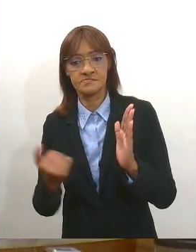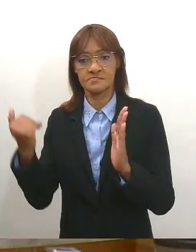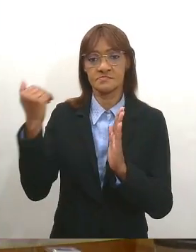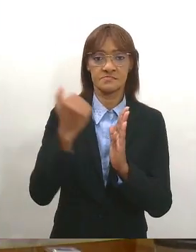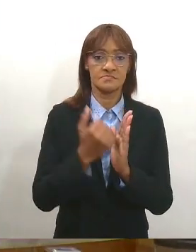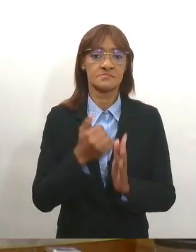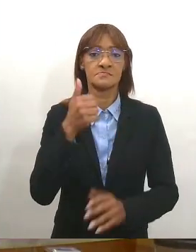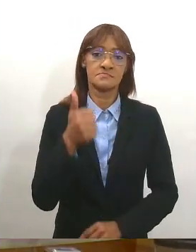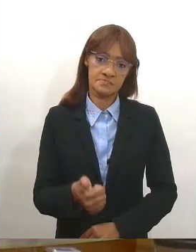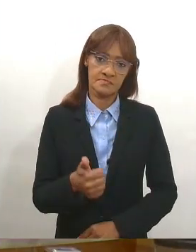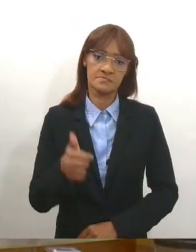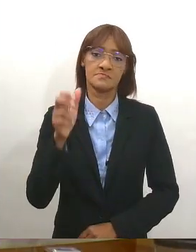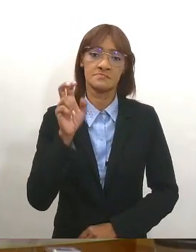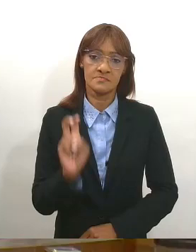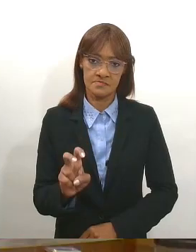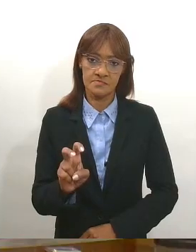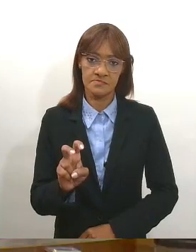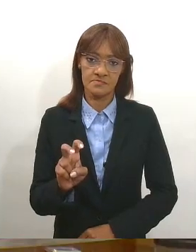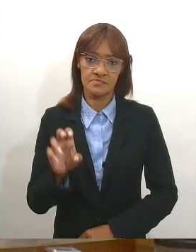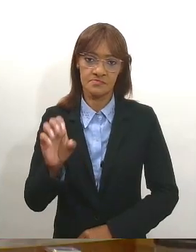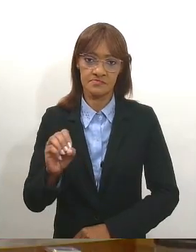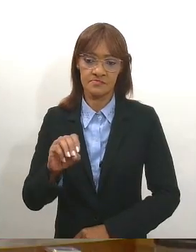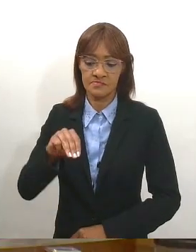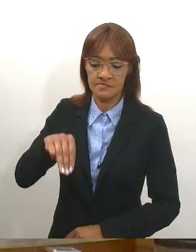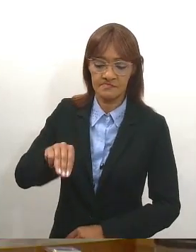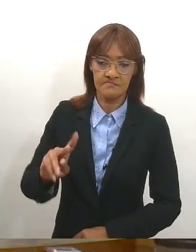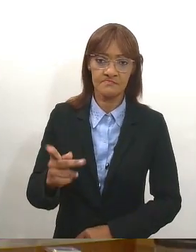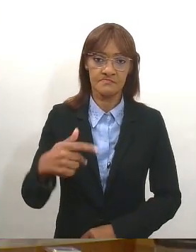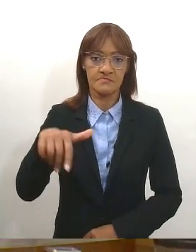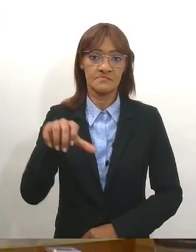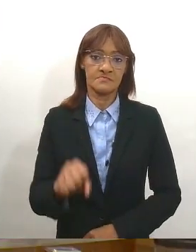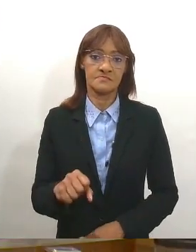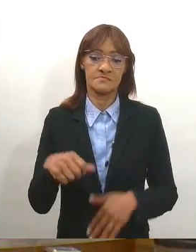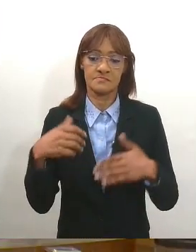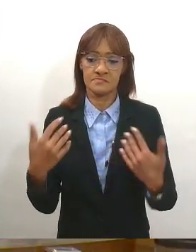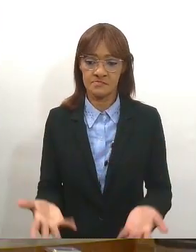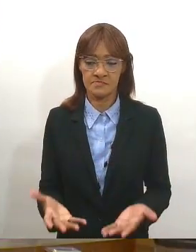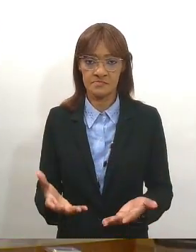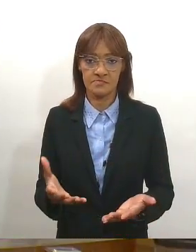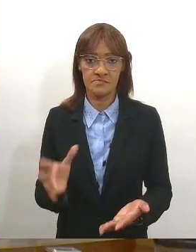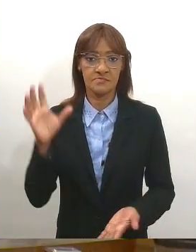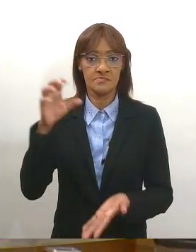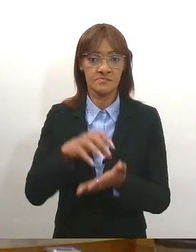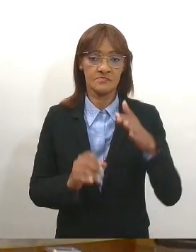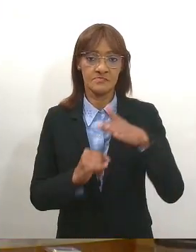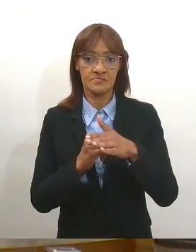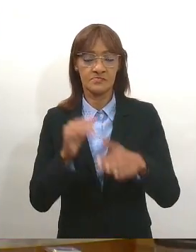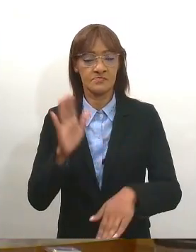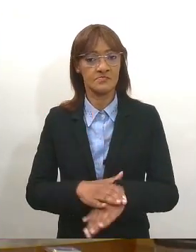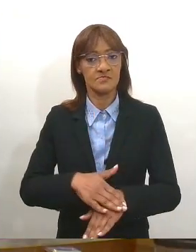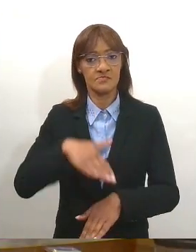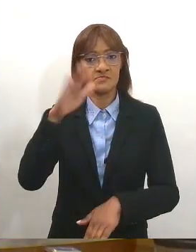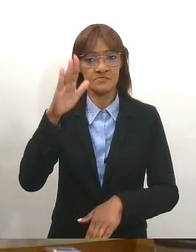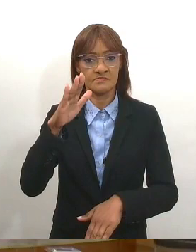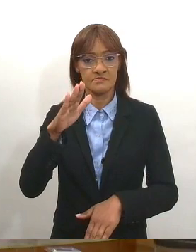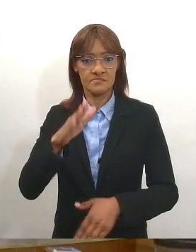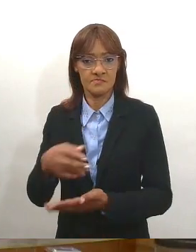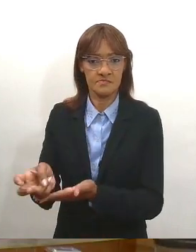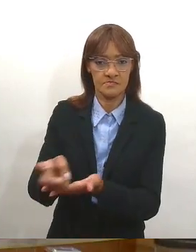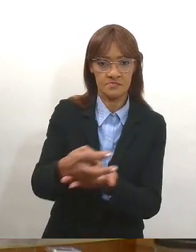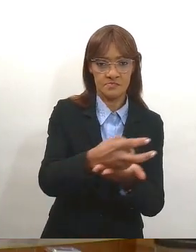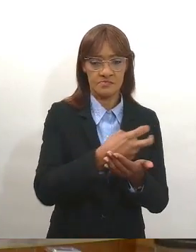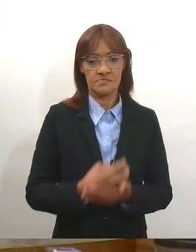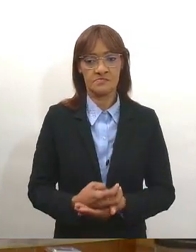milhões de reais. É o órgão do governo que mais arrecada do cidadão, e a gente sabe que a